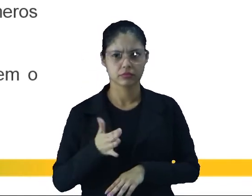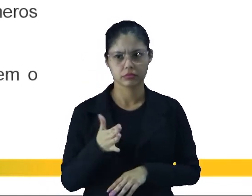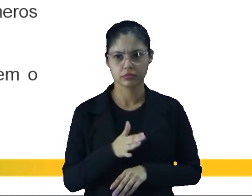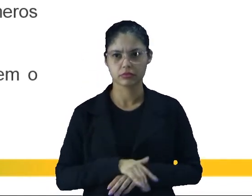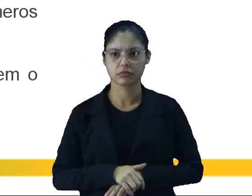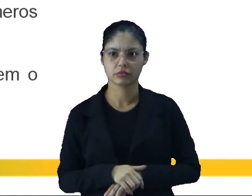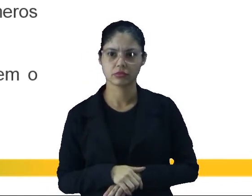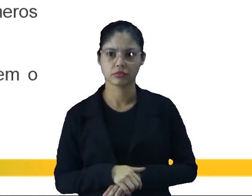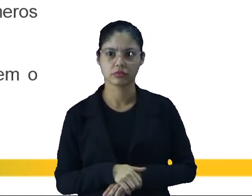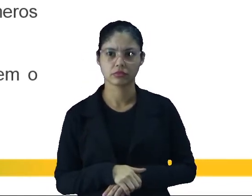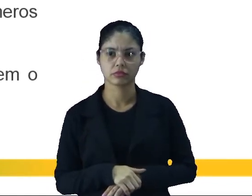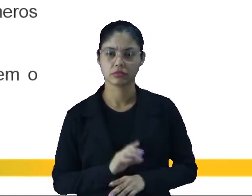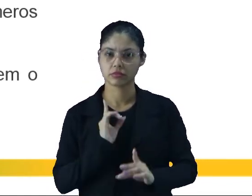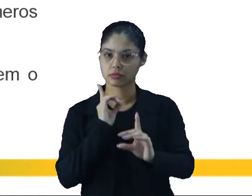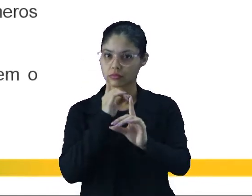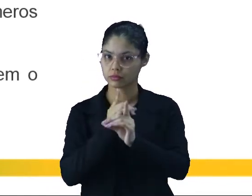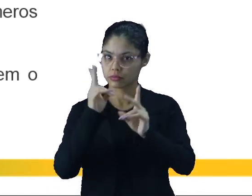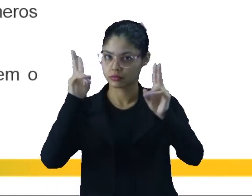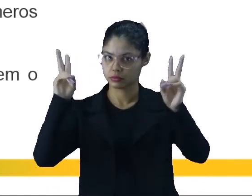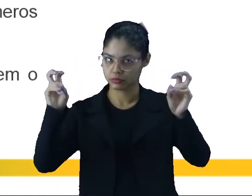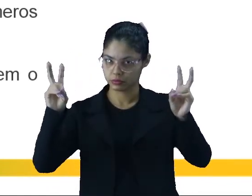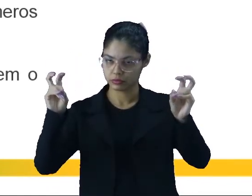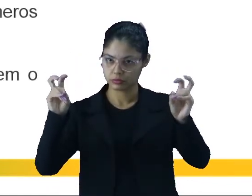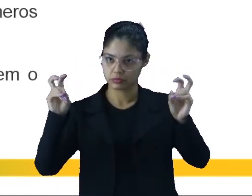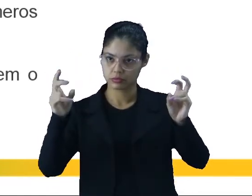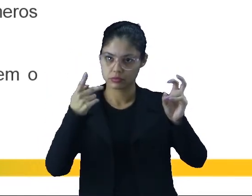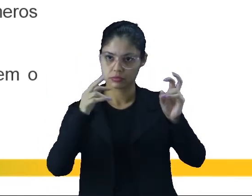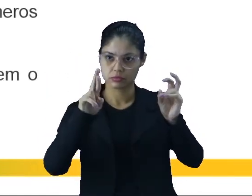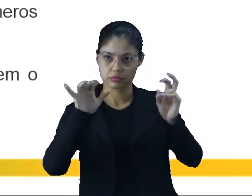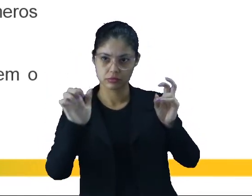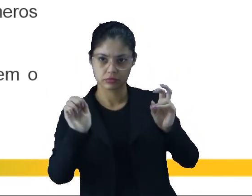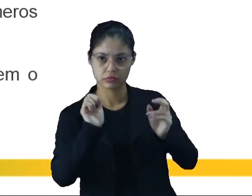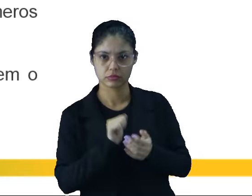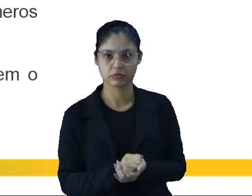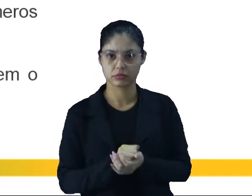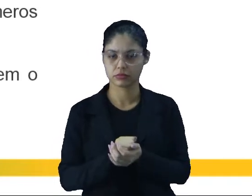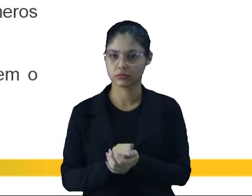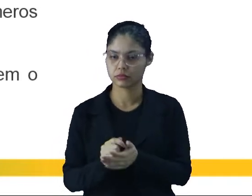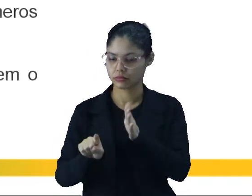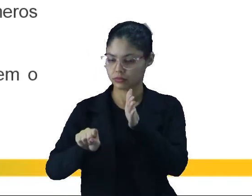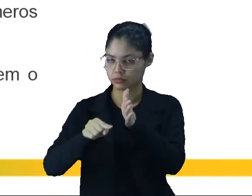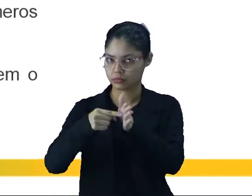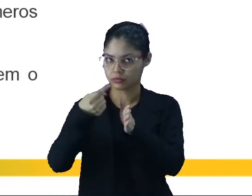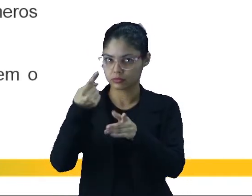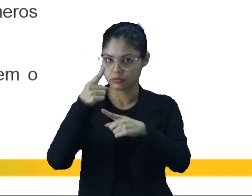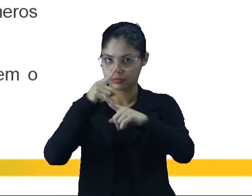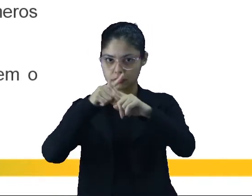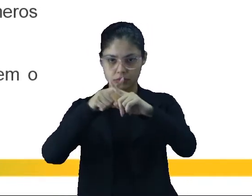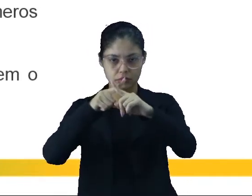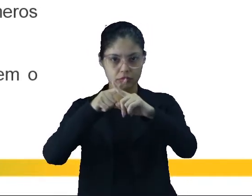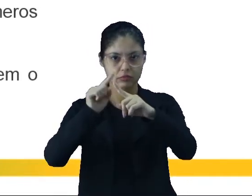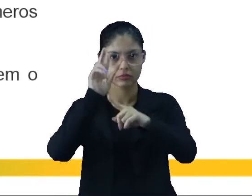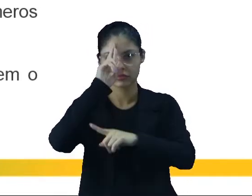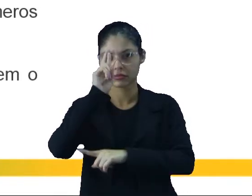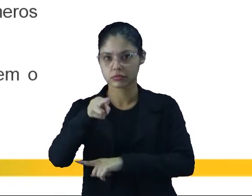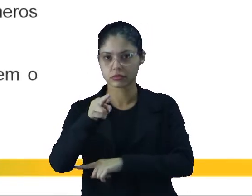aqui. Para encontrar termos posteriores de uma PG, é pegar o primeiro e multiplica pela razão,